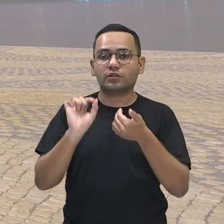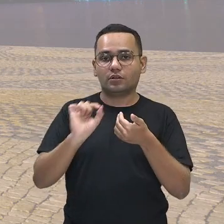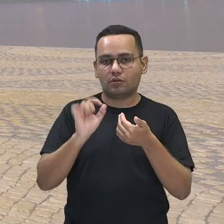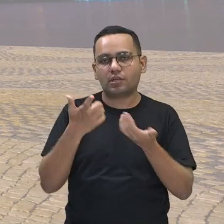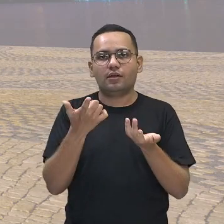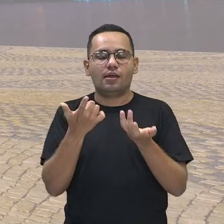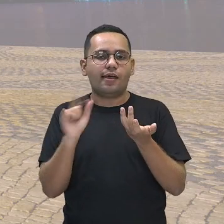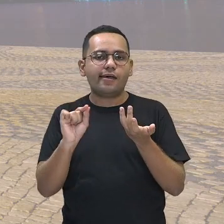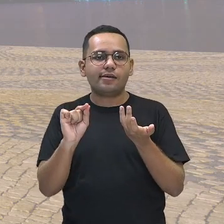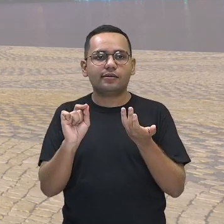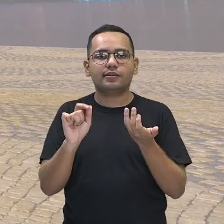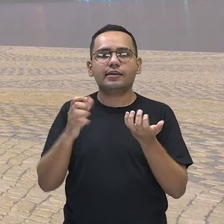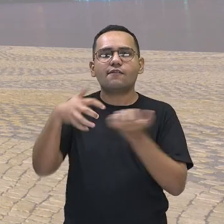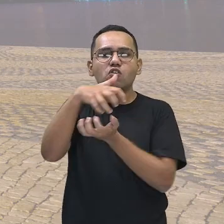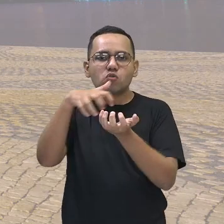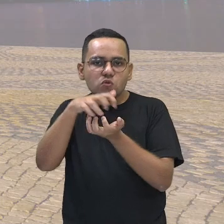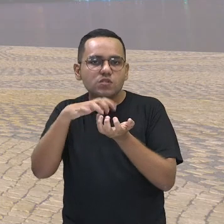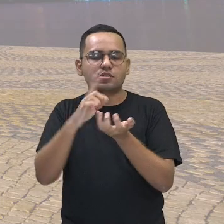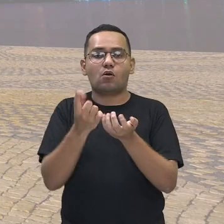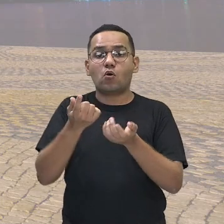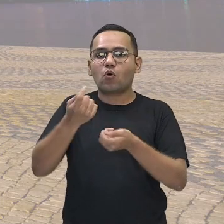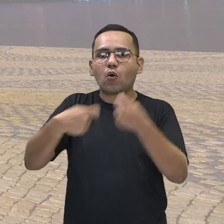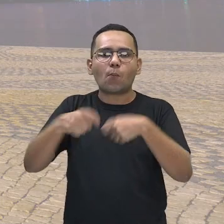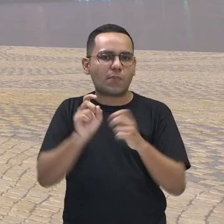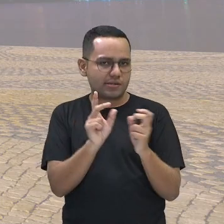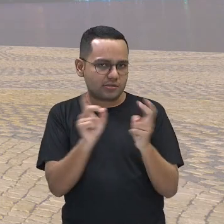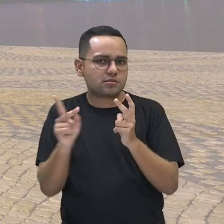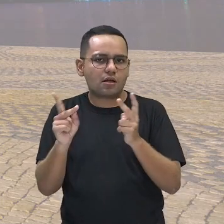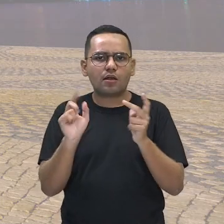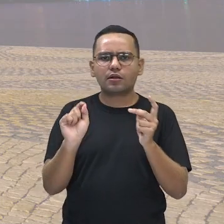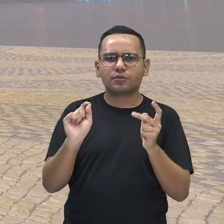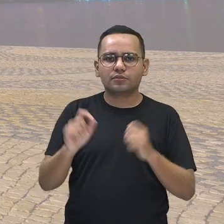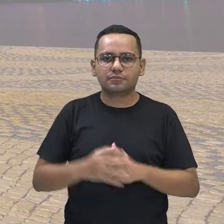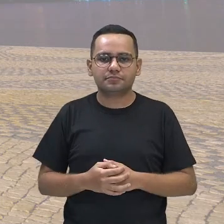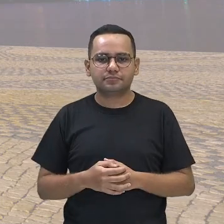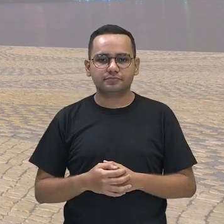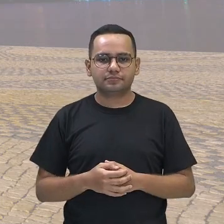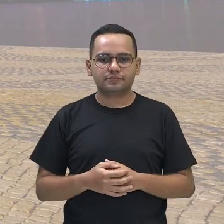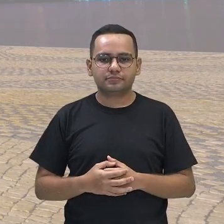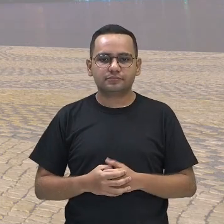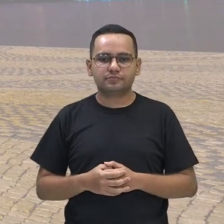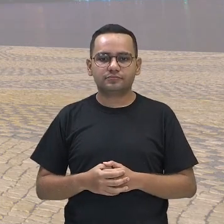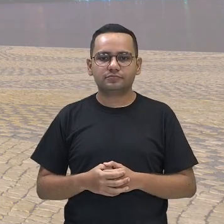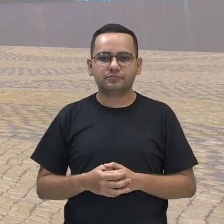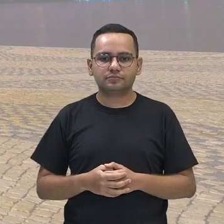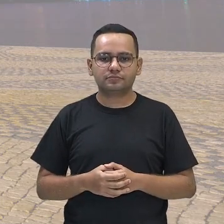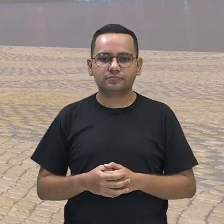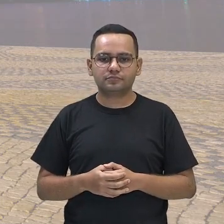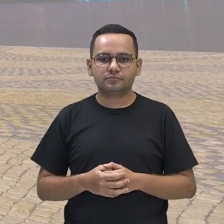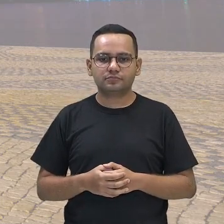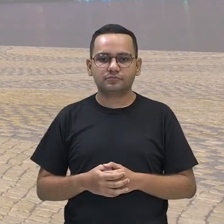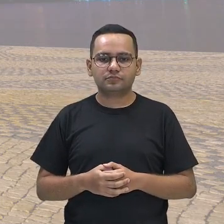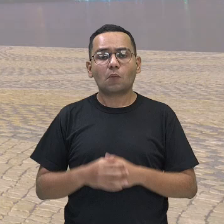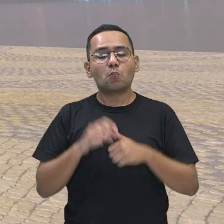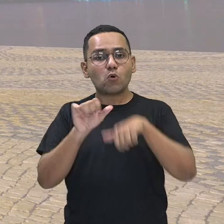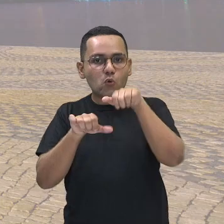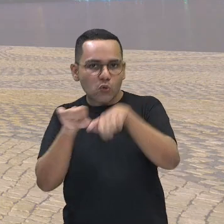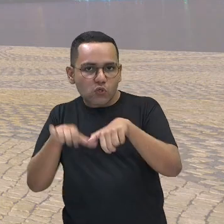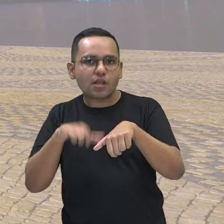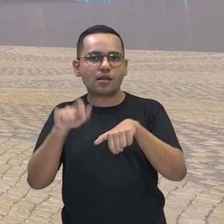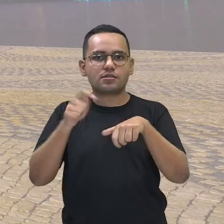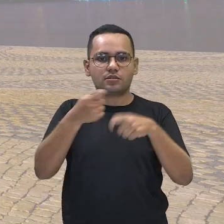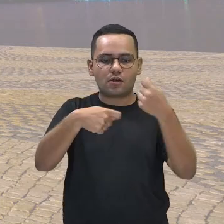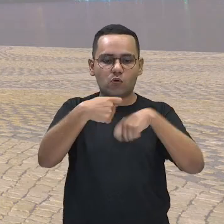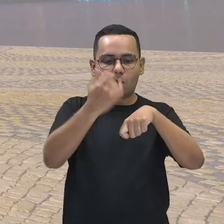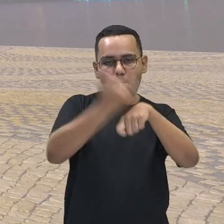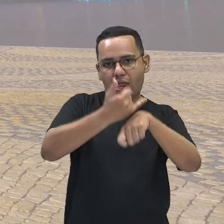seria essa revolução comercial? Justamente as transformações nas lógicas mercantis, em que o mercado ele vai